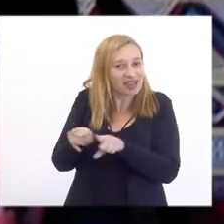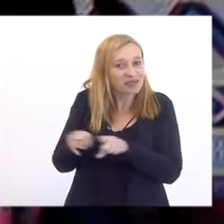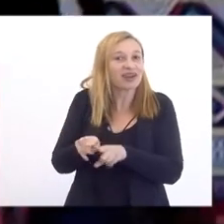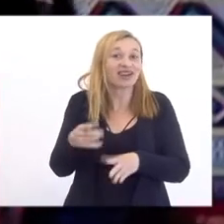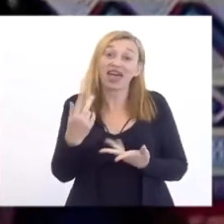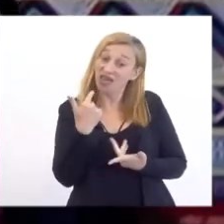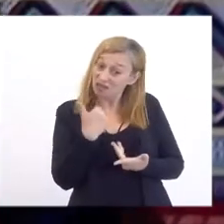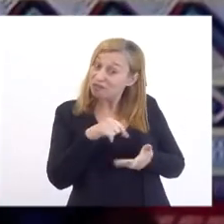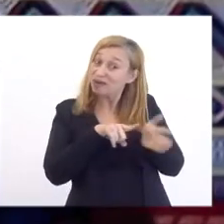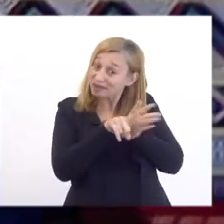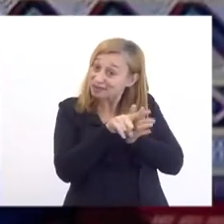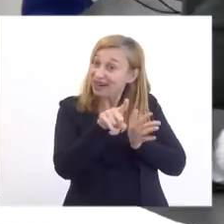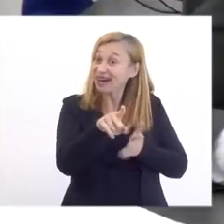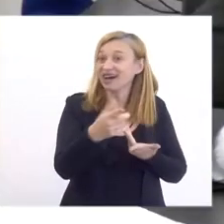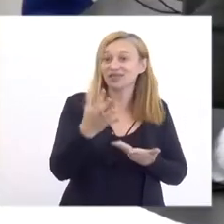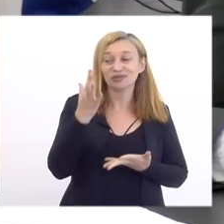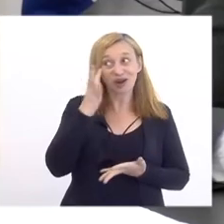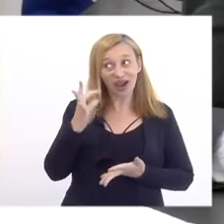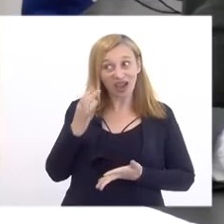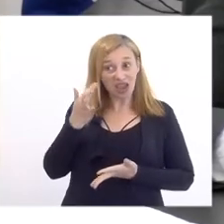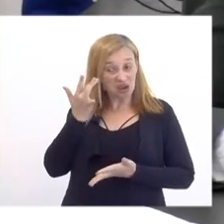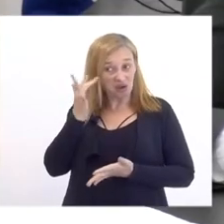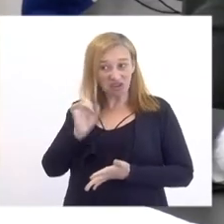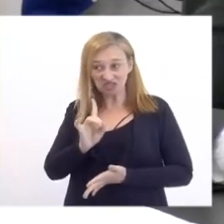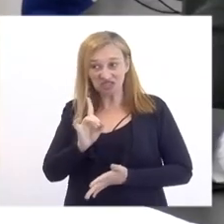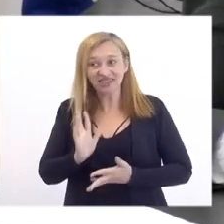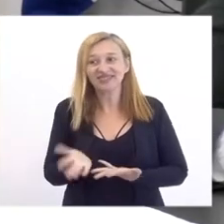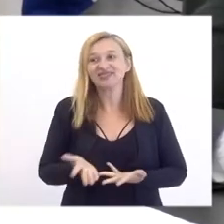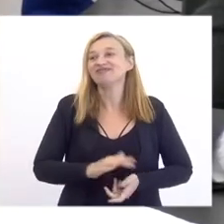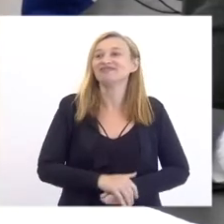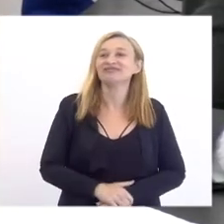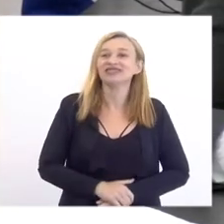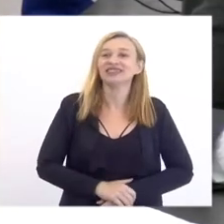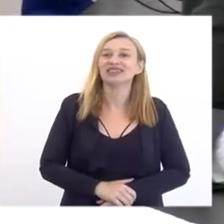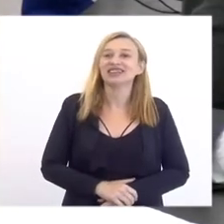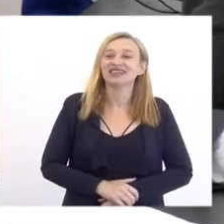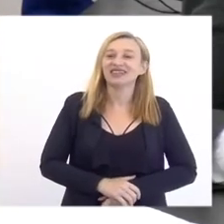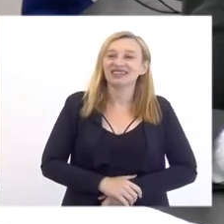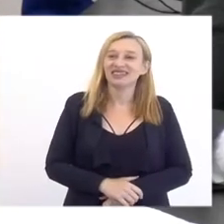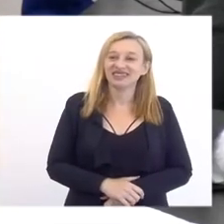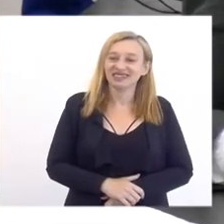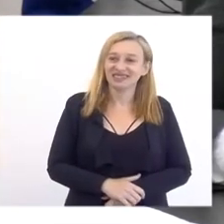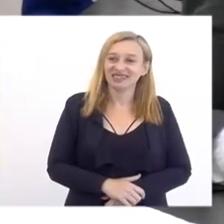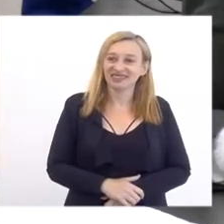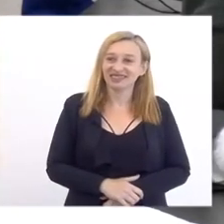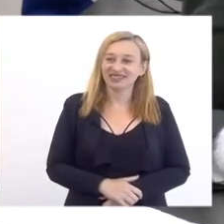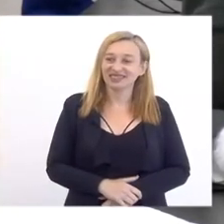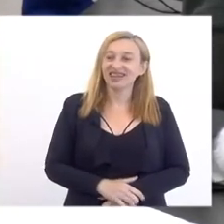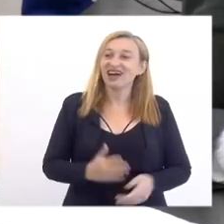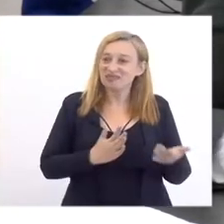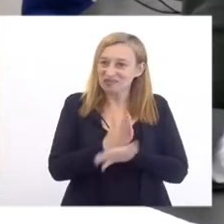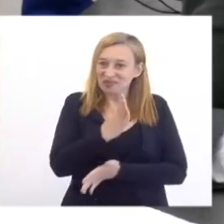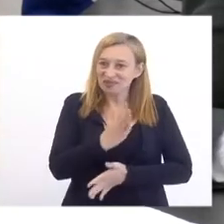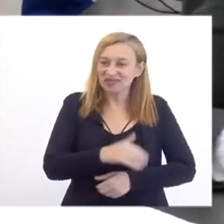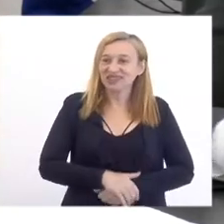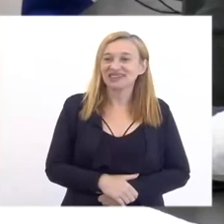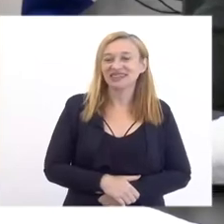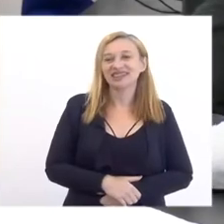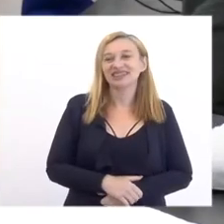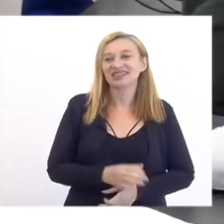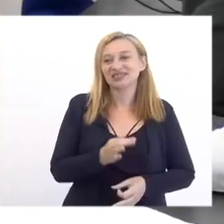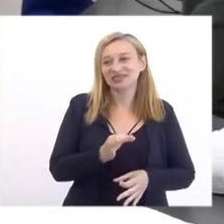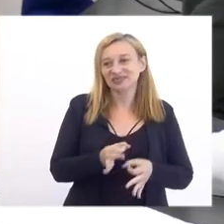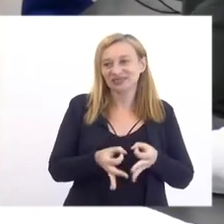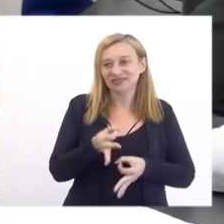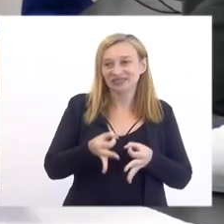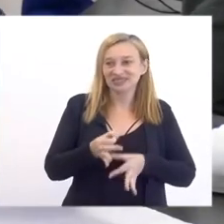agora. É, não tem muito jeitão não, mas vamos ver, né? Capoterapia? Então, aprovado, pelo parecer pela